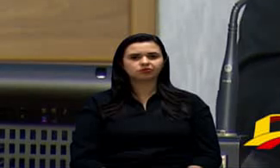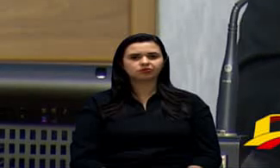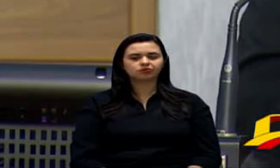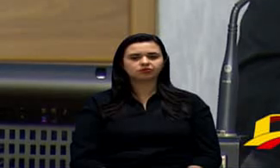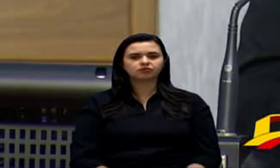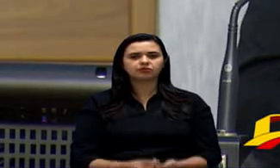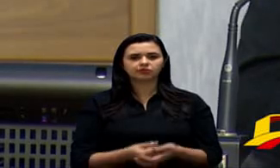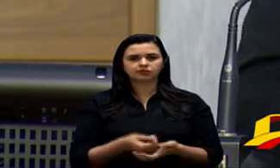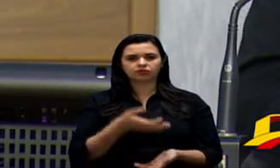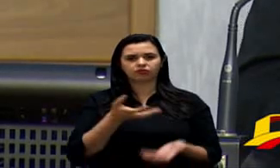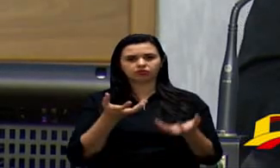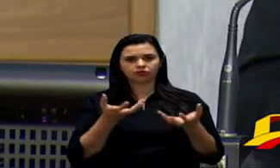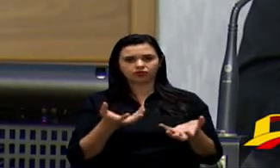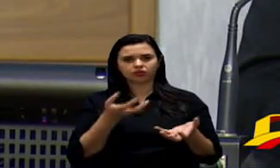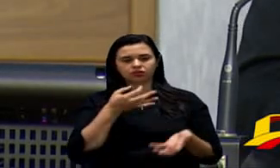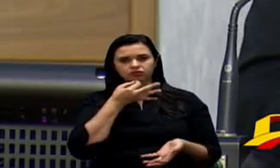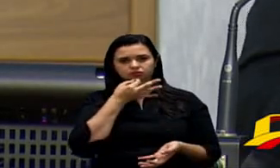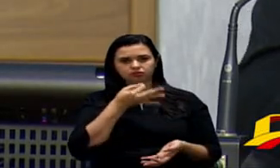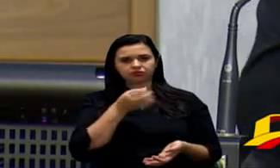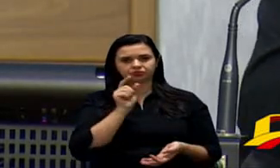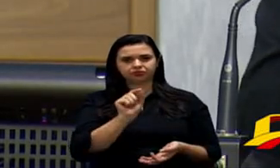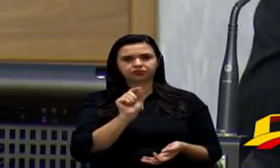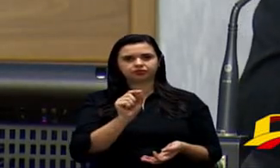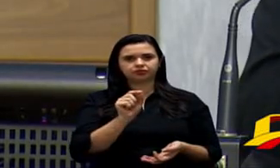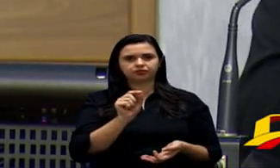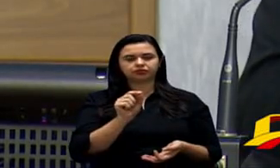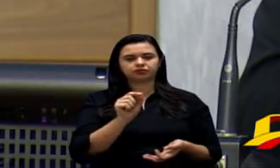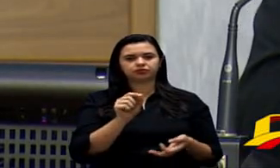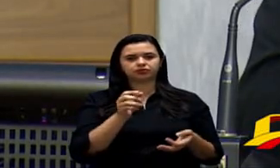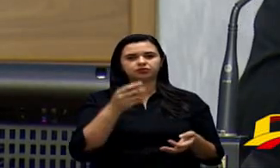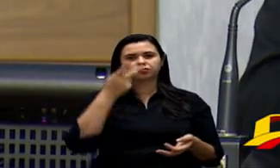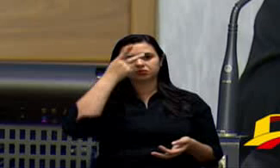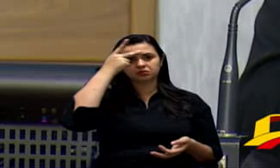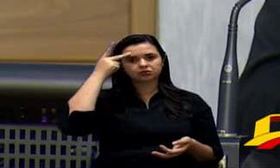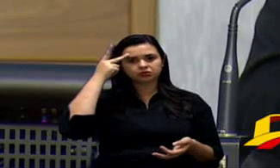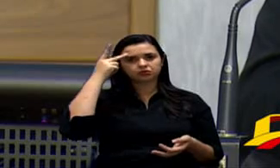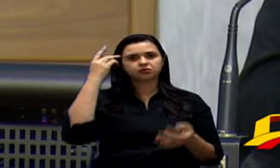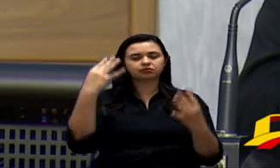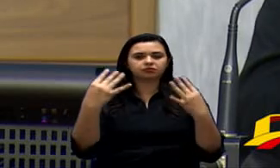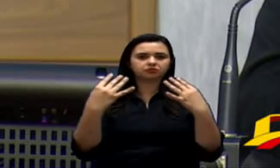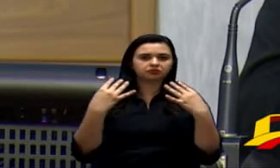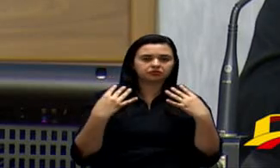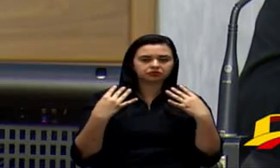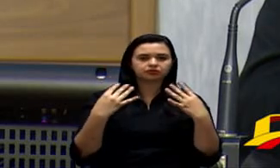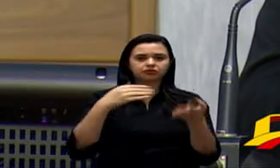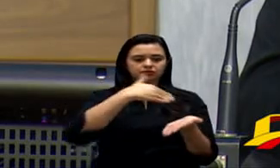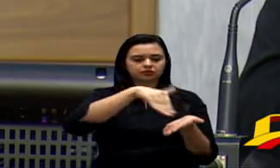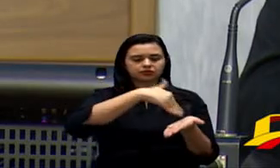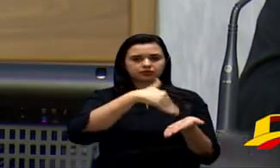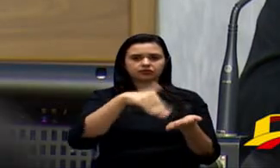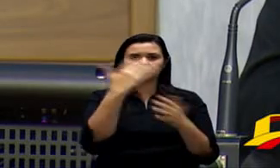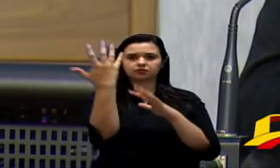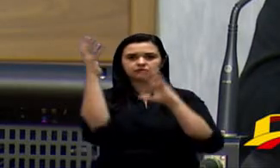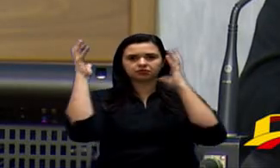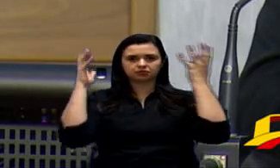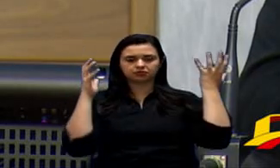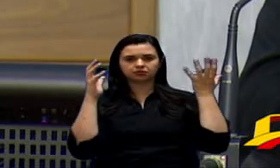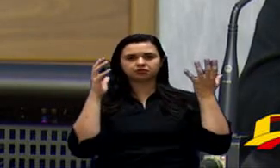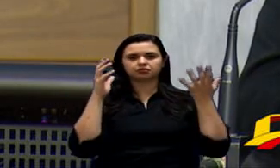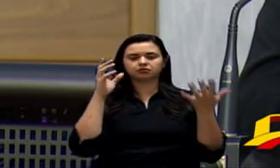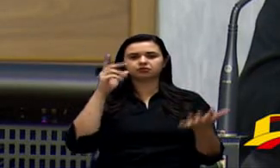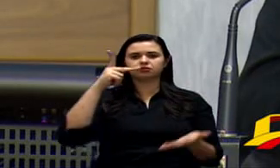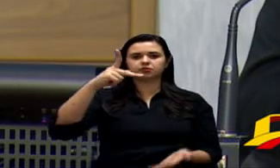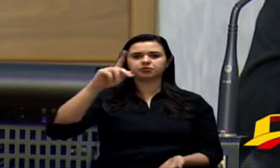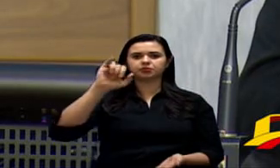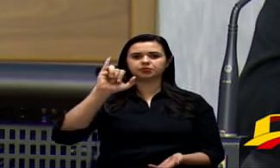Quero também dizer que quem está nos acompanhando é o ex-secretário do Meio Ambiente, Dr. Prieto, que também